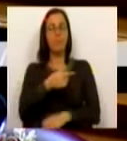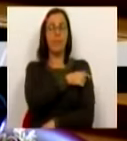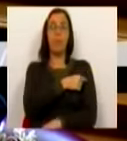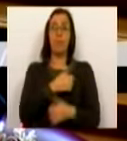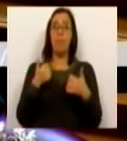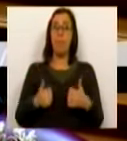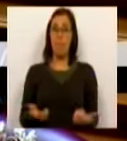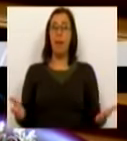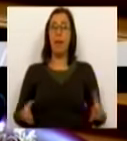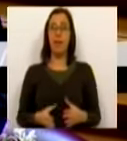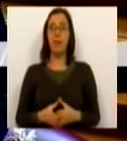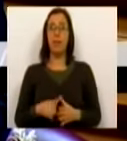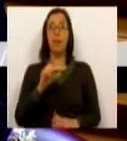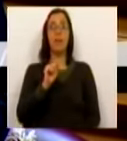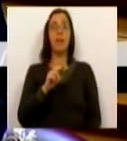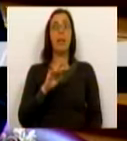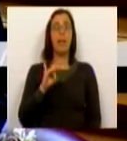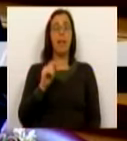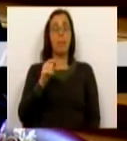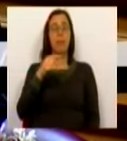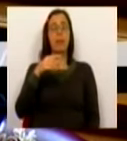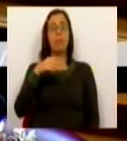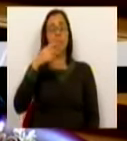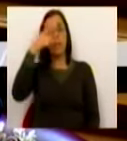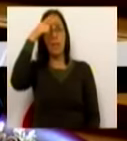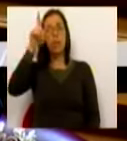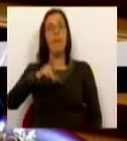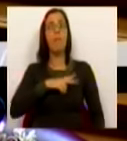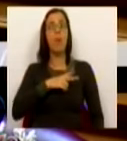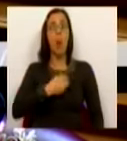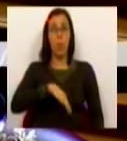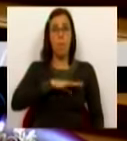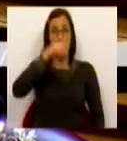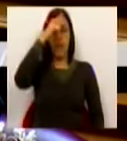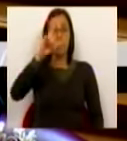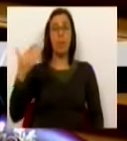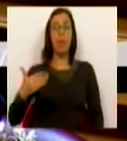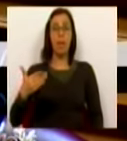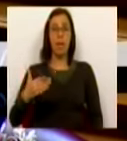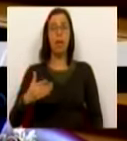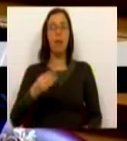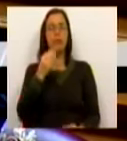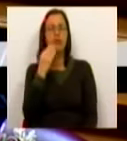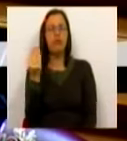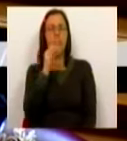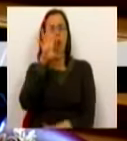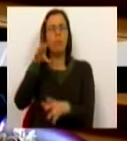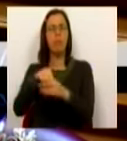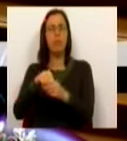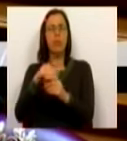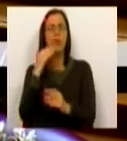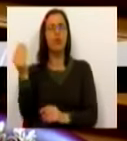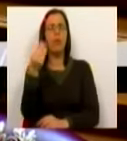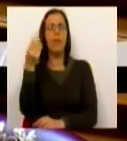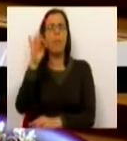representou. Guilherme Pinto licenciou-se em Direito pela Faculdade de Coimbra, tendo militado desde muito jovem nas fileiras da